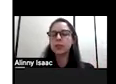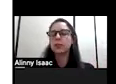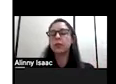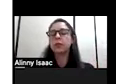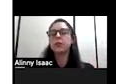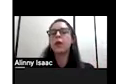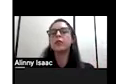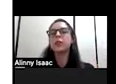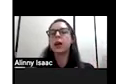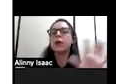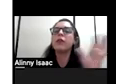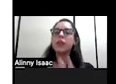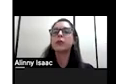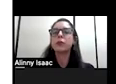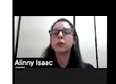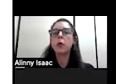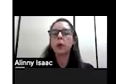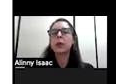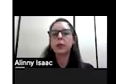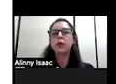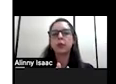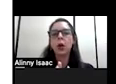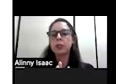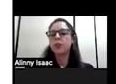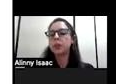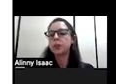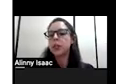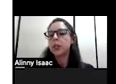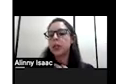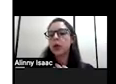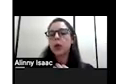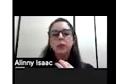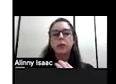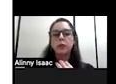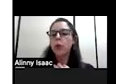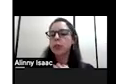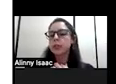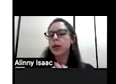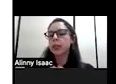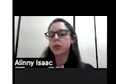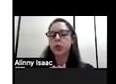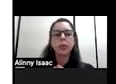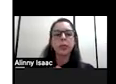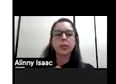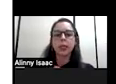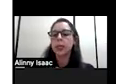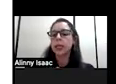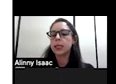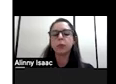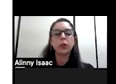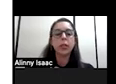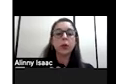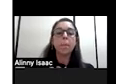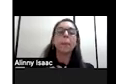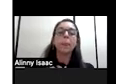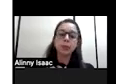alta fosforilação do F2-alfa, será que eu reverto o comportamento que eu vou estar observando? Então, a gente voltou a utilizar aqui o SRIB